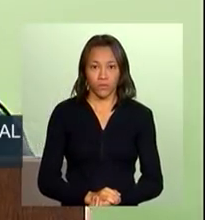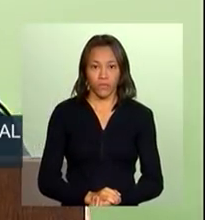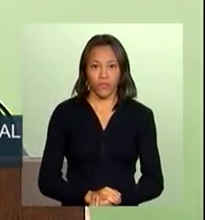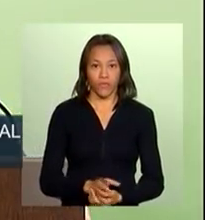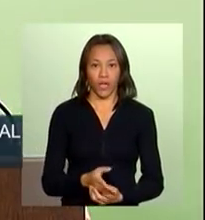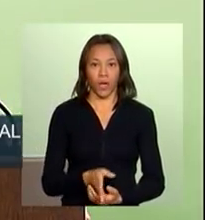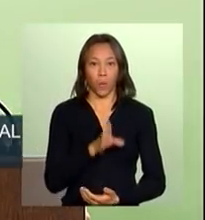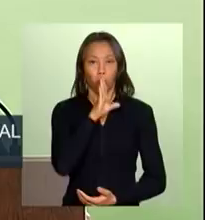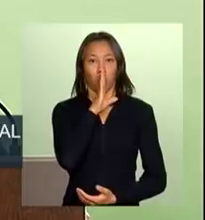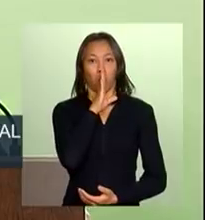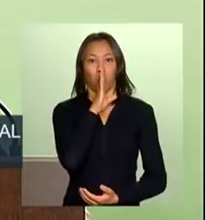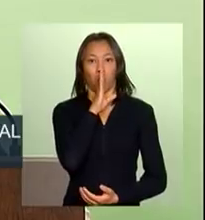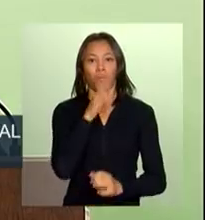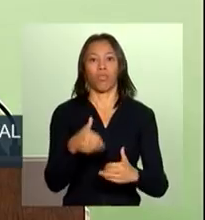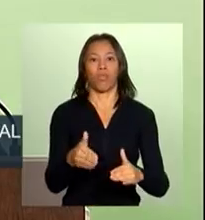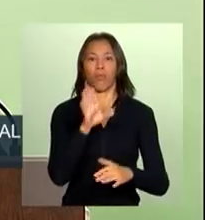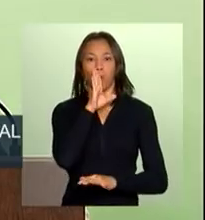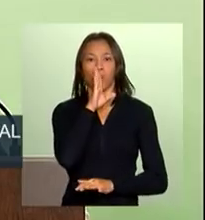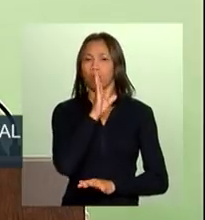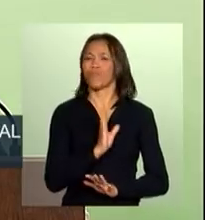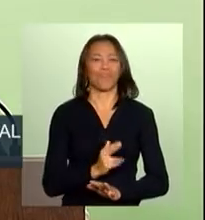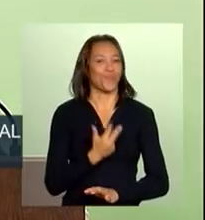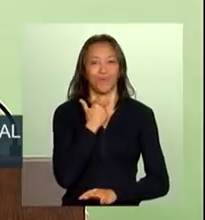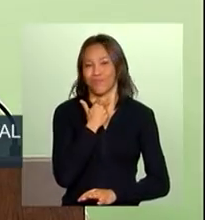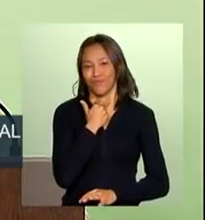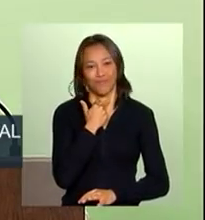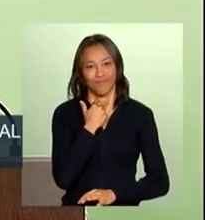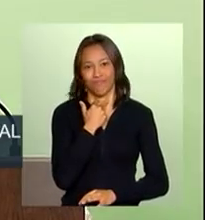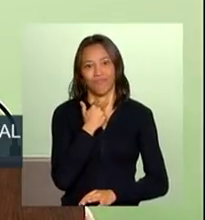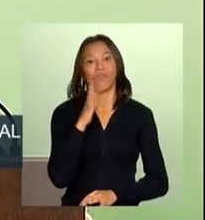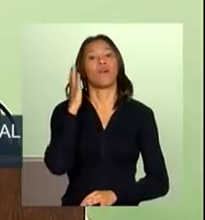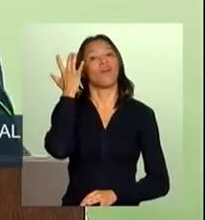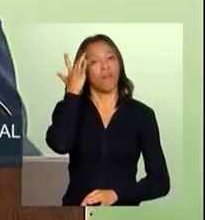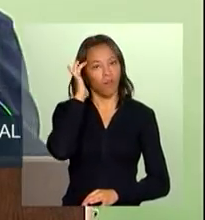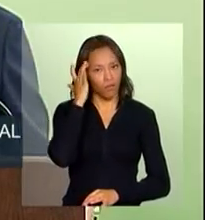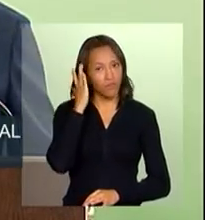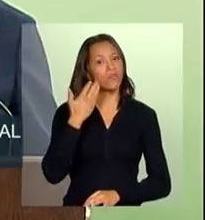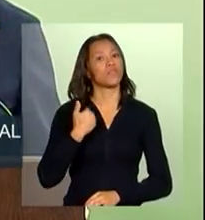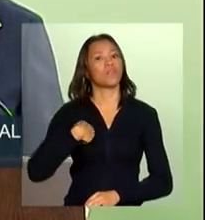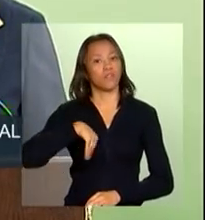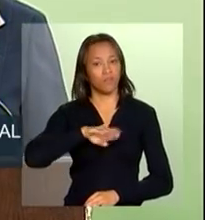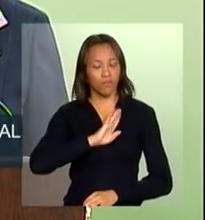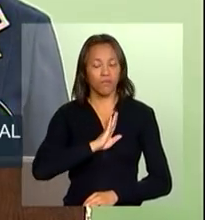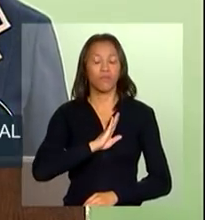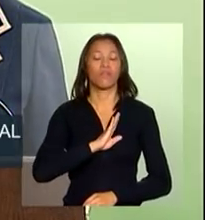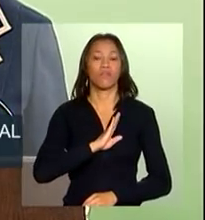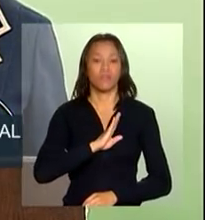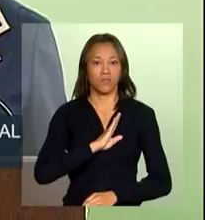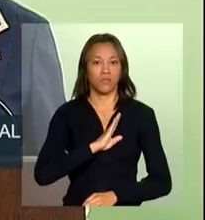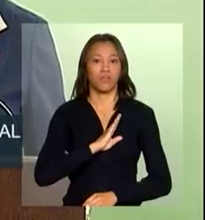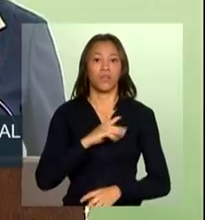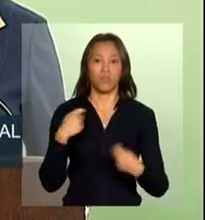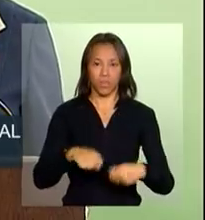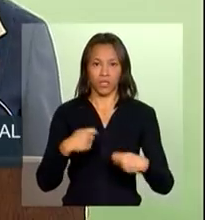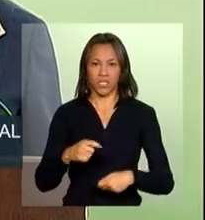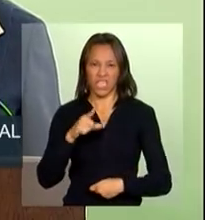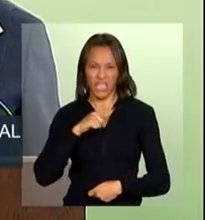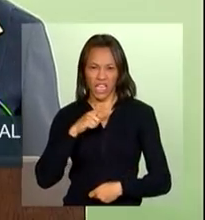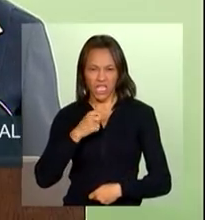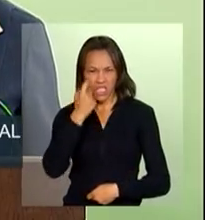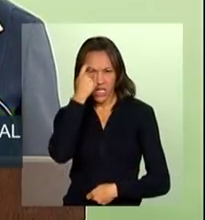insensíveis a uma situação dessa. Nós não podemos. Acho que é uma questão absolutamente